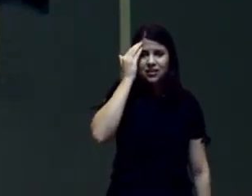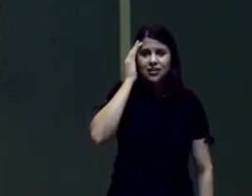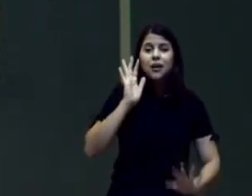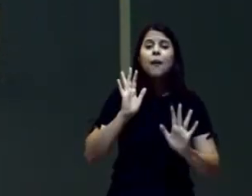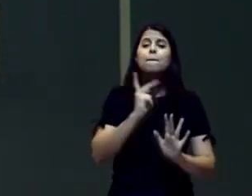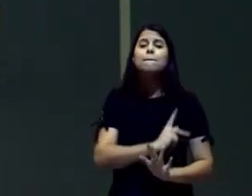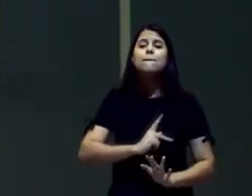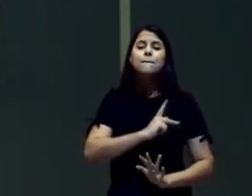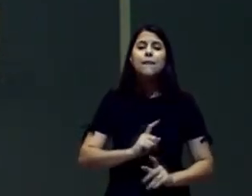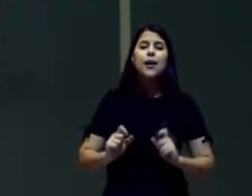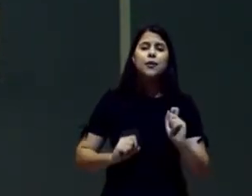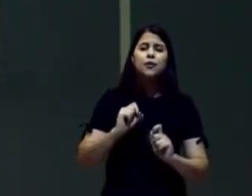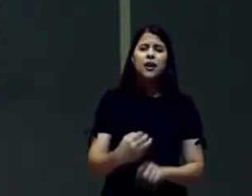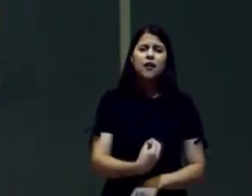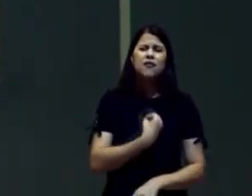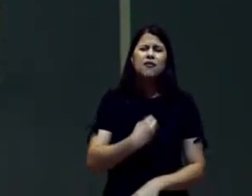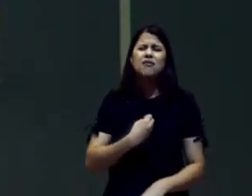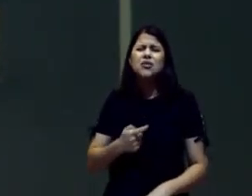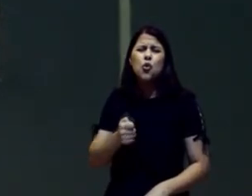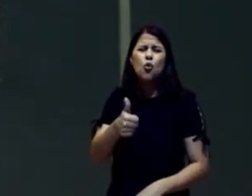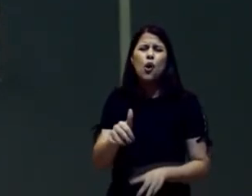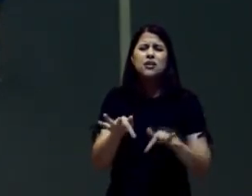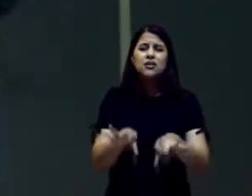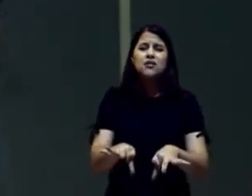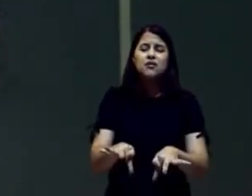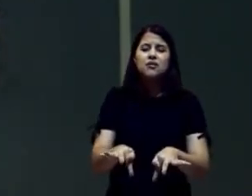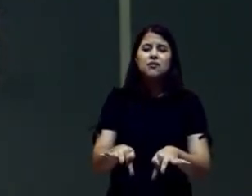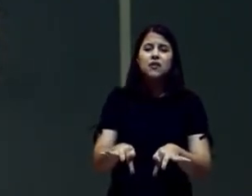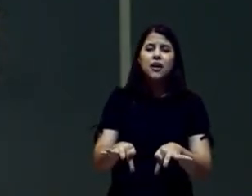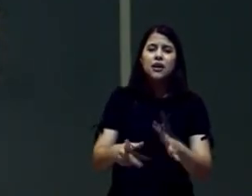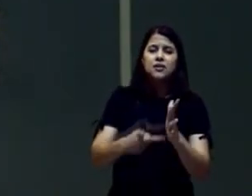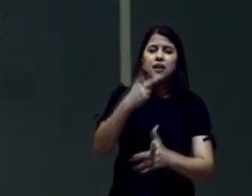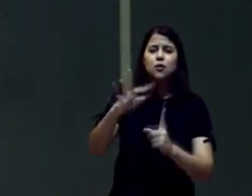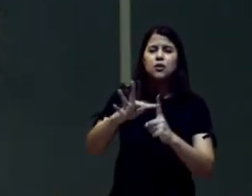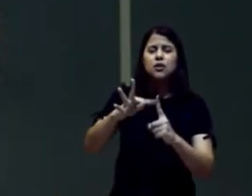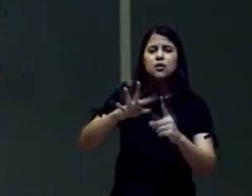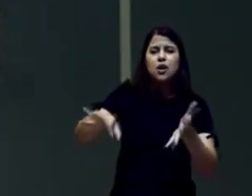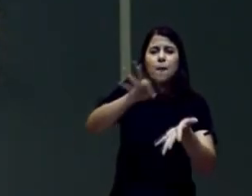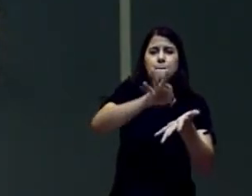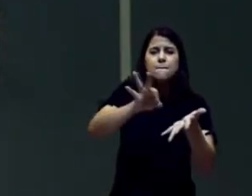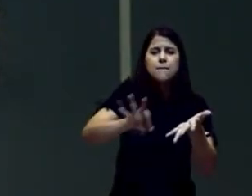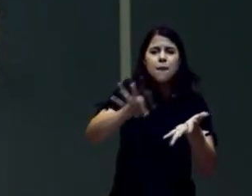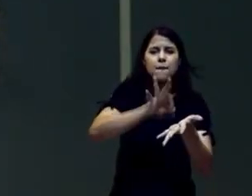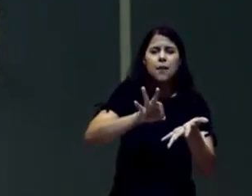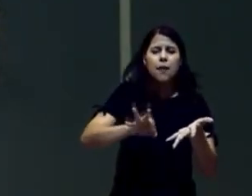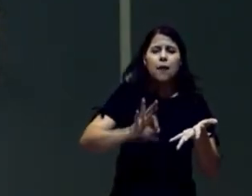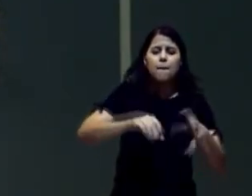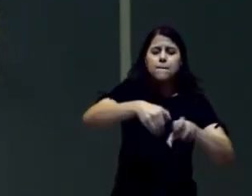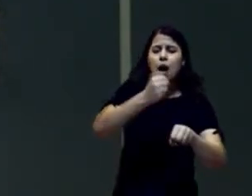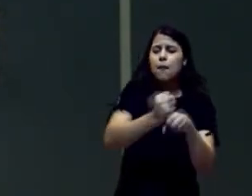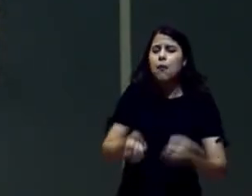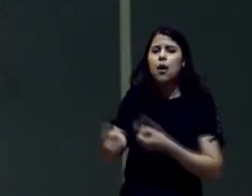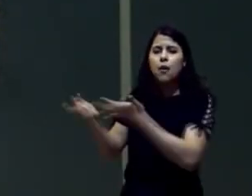Paulo, nos seus últimos momentos de vida, escreve as suas últimas palavras para alguém que ele tinha certeza